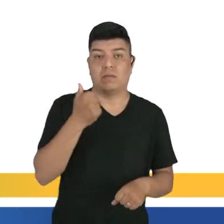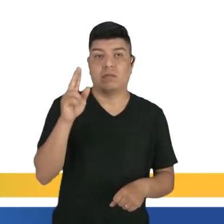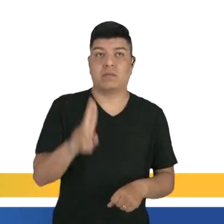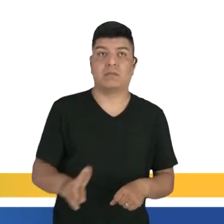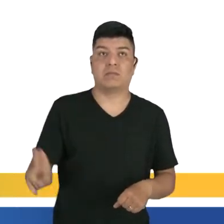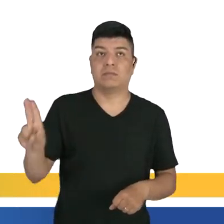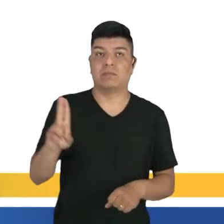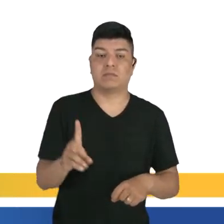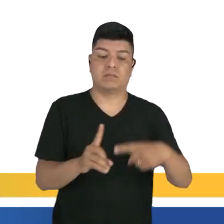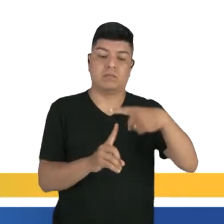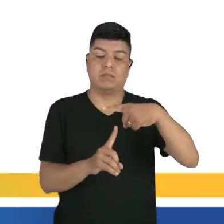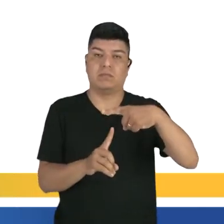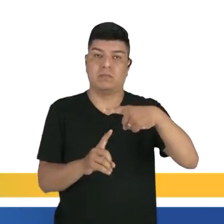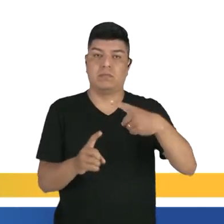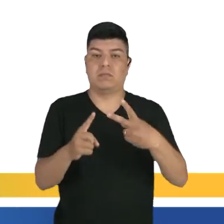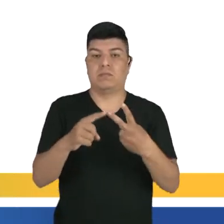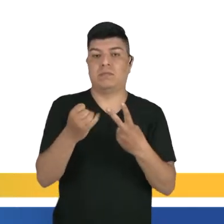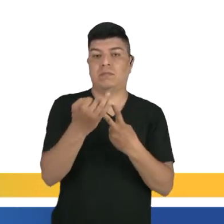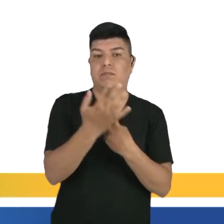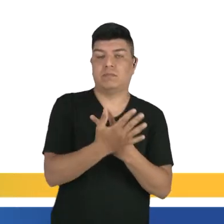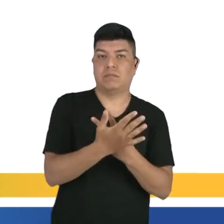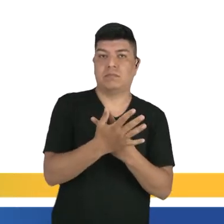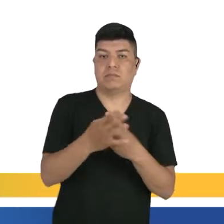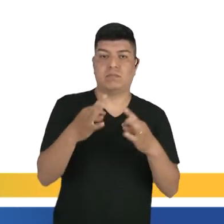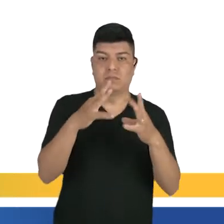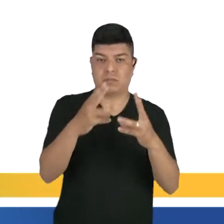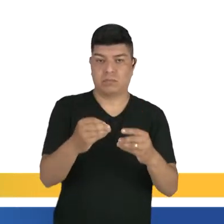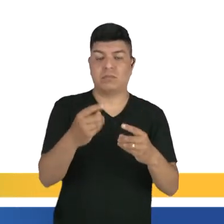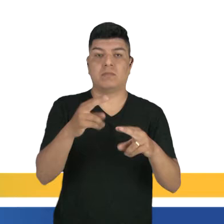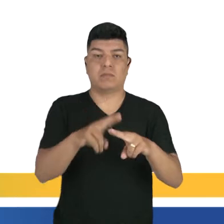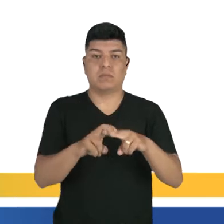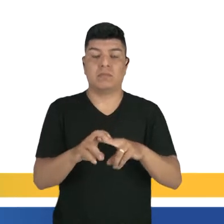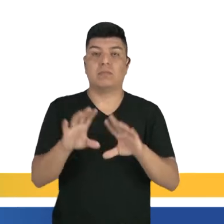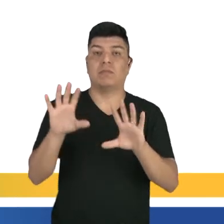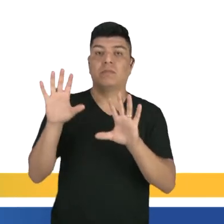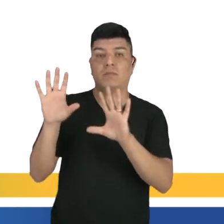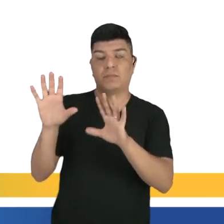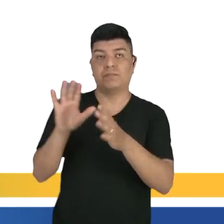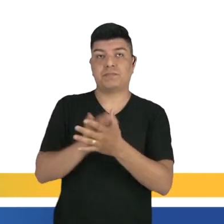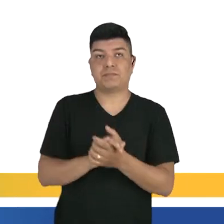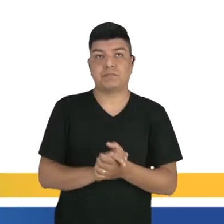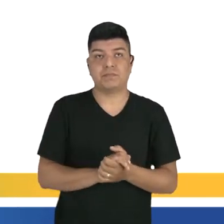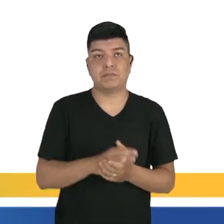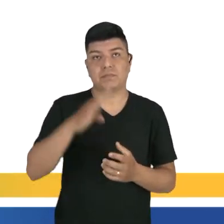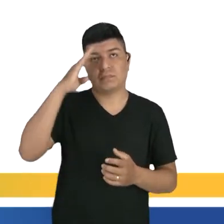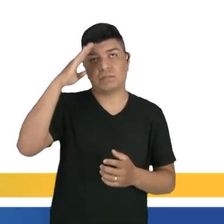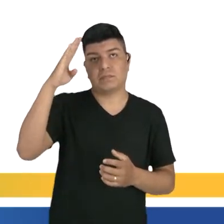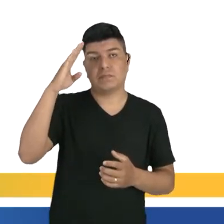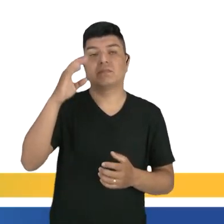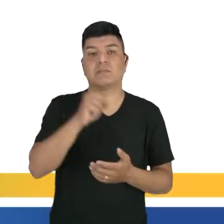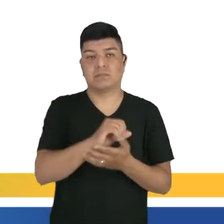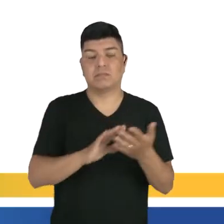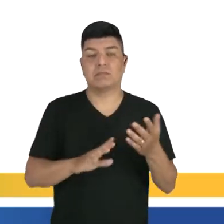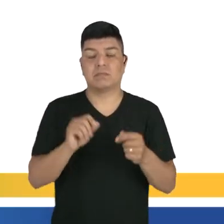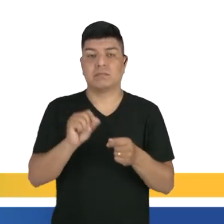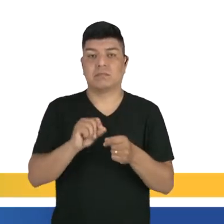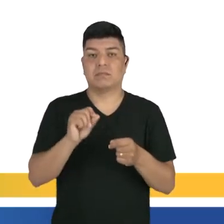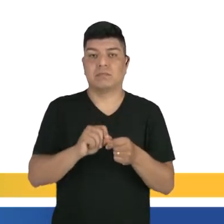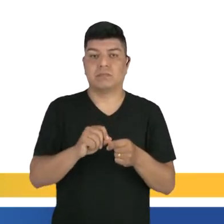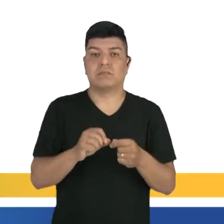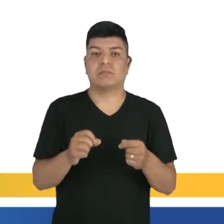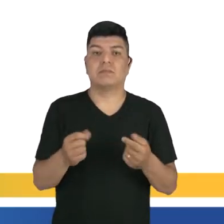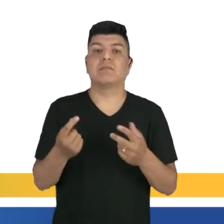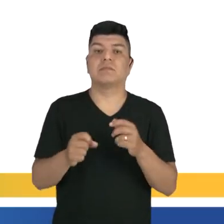com denominadores racionais, de preferência até inteiros. Então, no caso, essa é a principal utilidade da